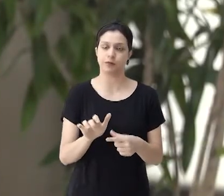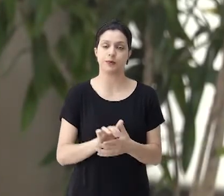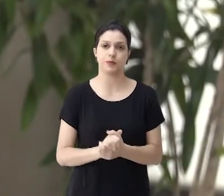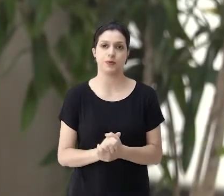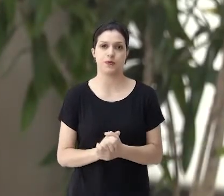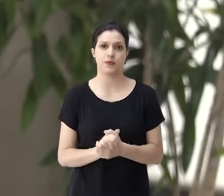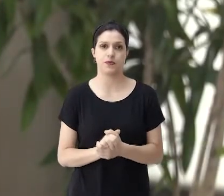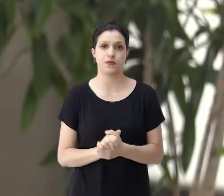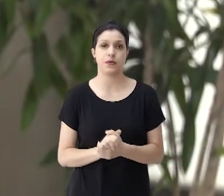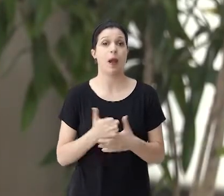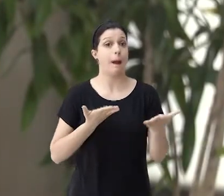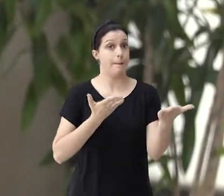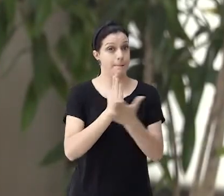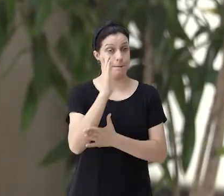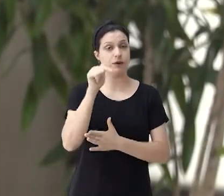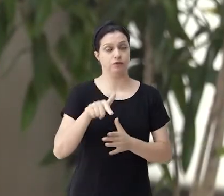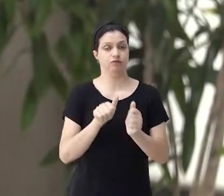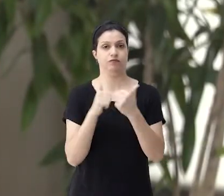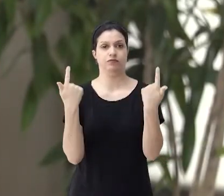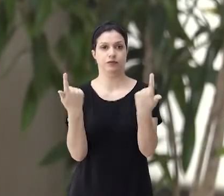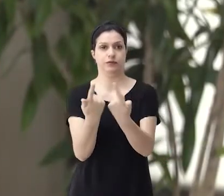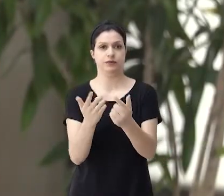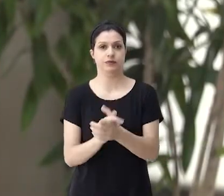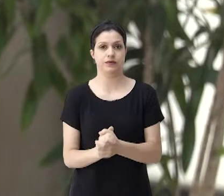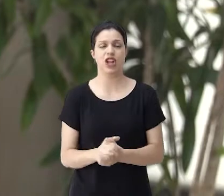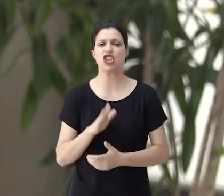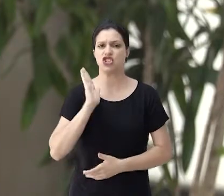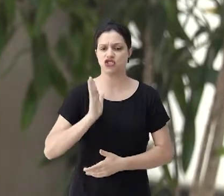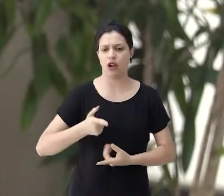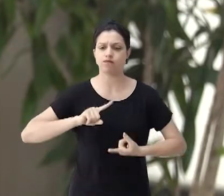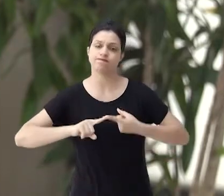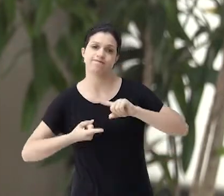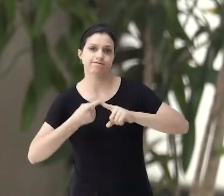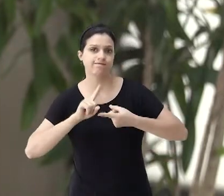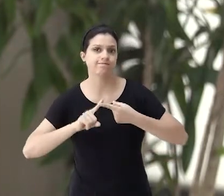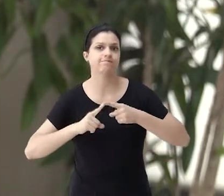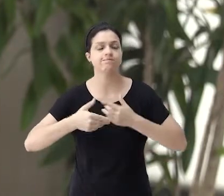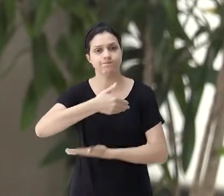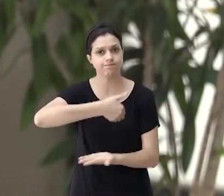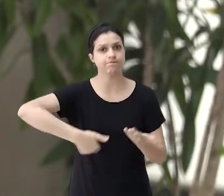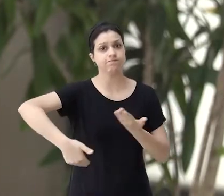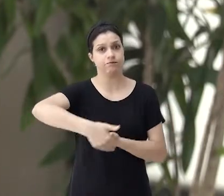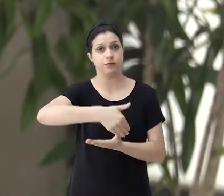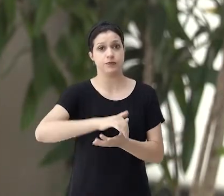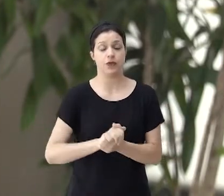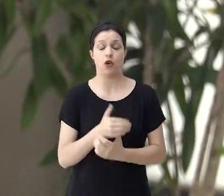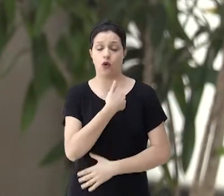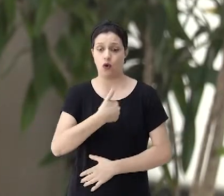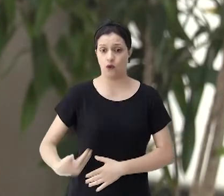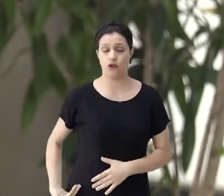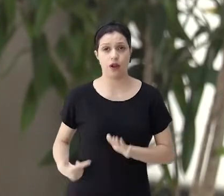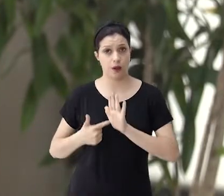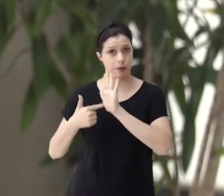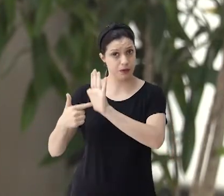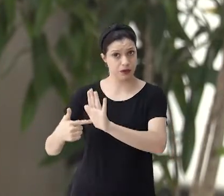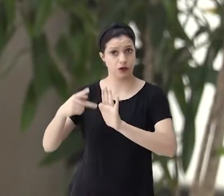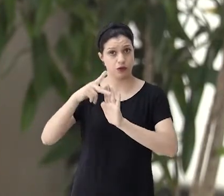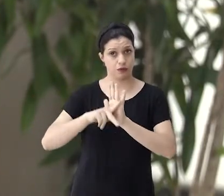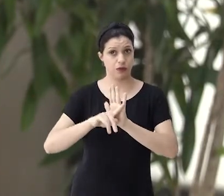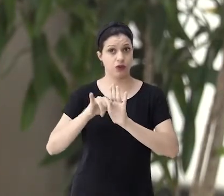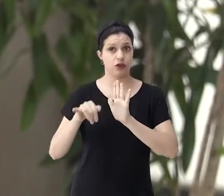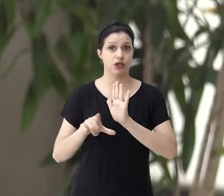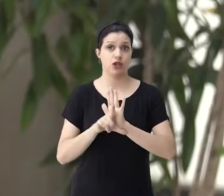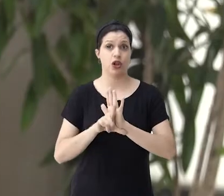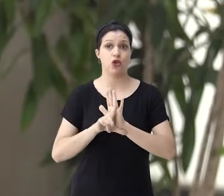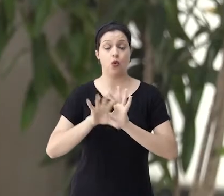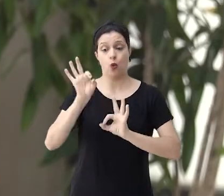do Estado foram aprovadas na Assembleia. Após negociação com a categoria, o governo apresentou o